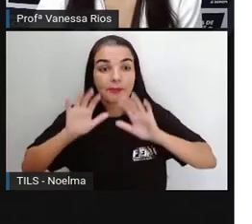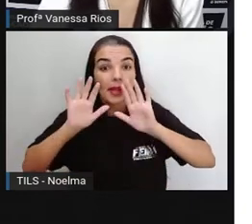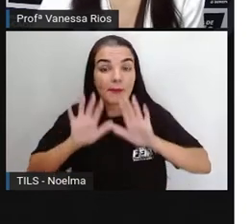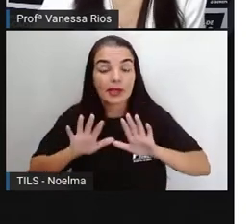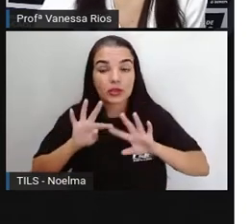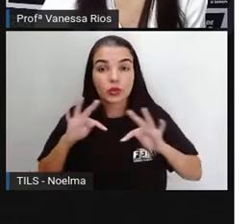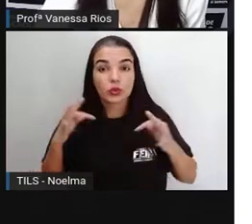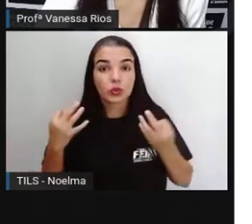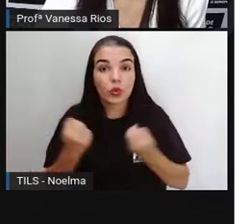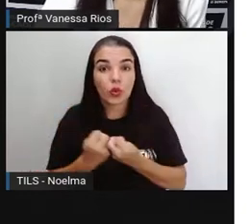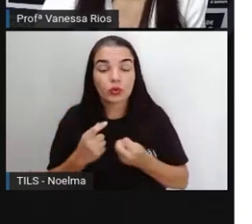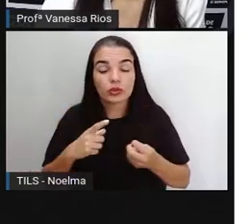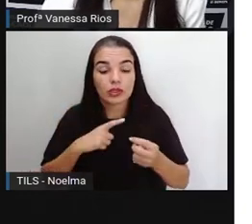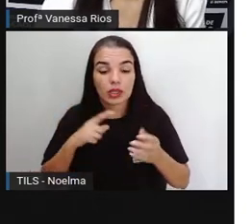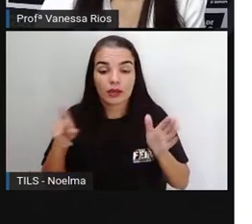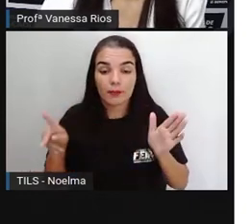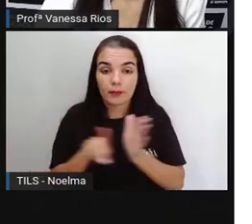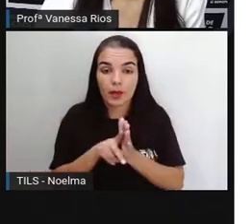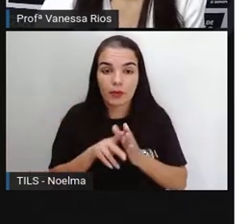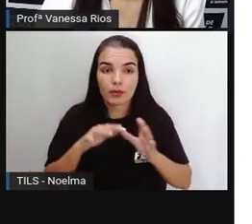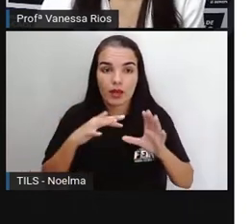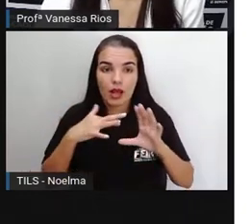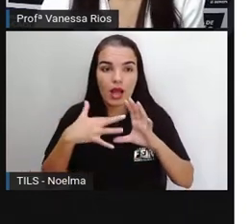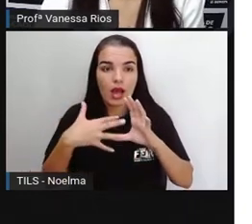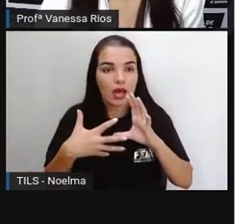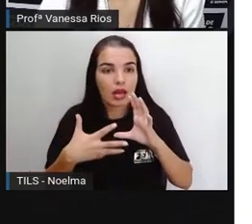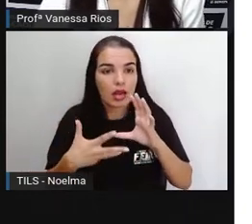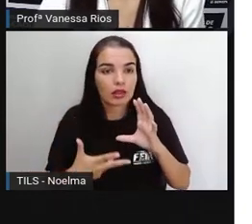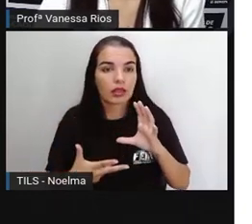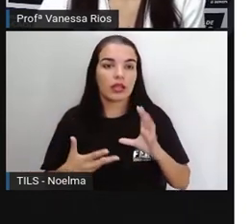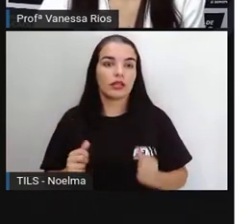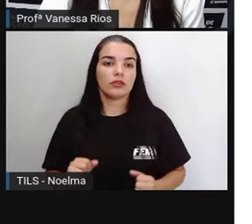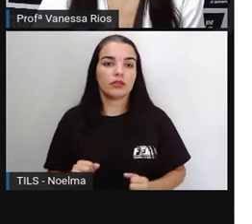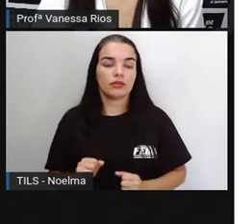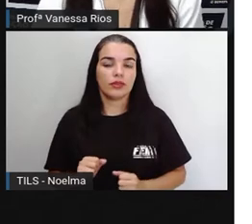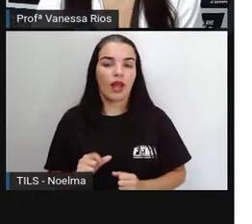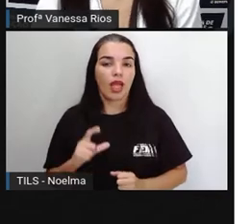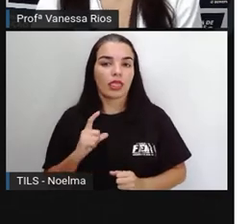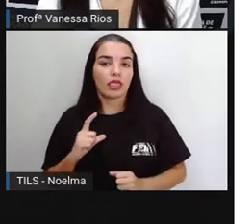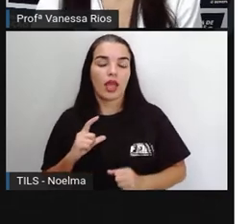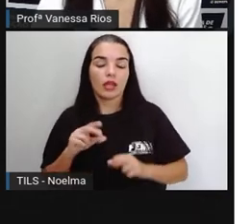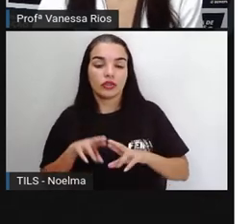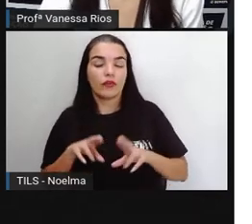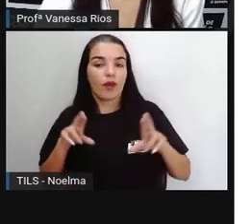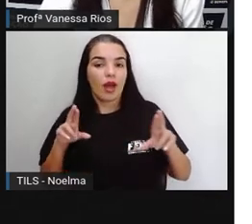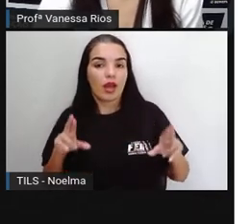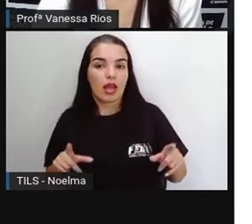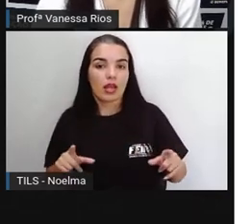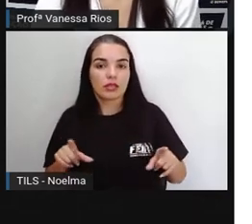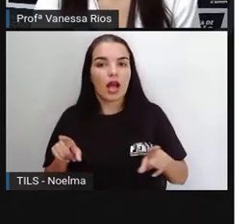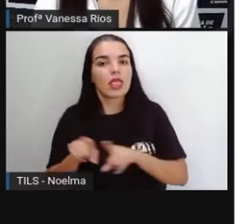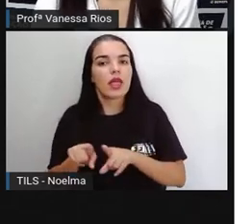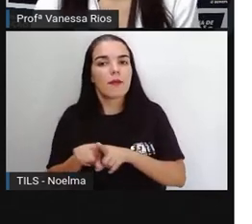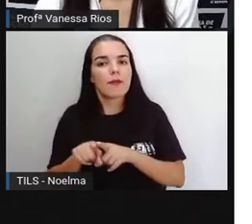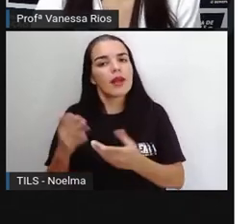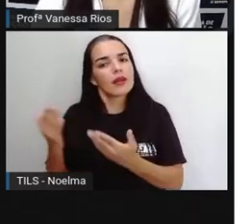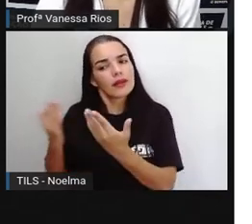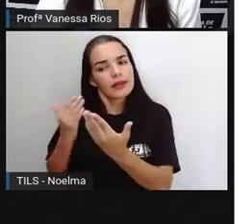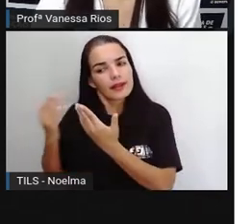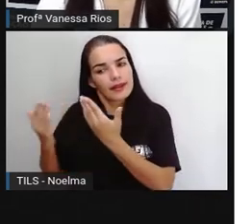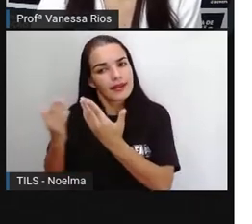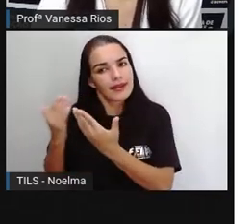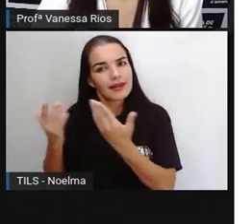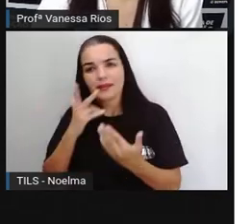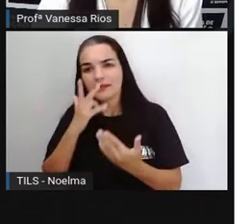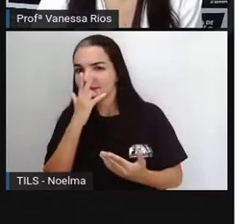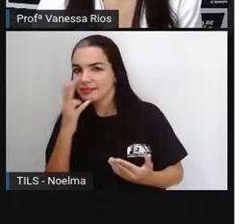possuem características, possuem aí, diferenças e também, né, semelhanças. Mas